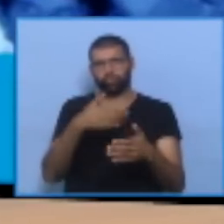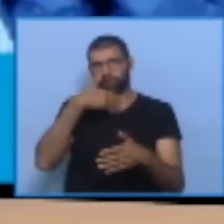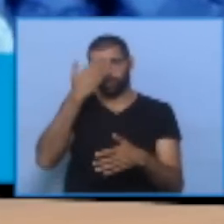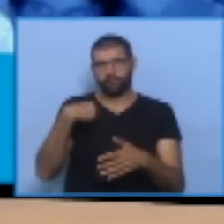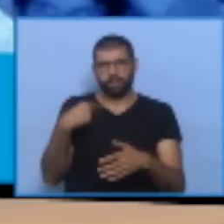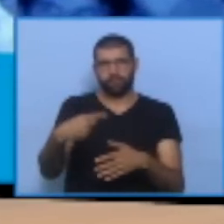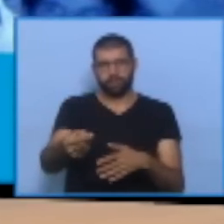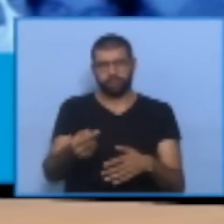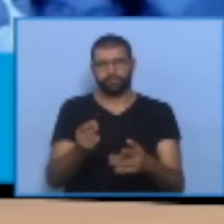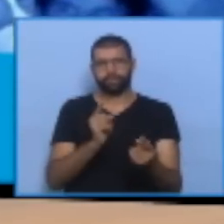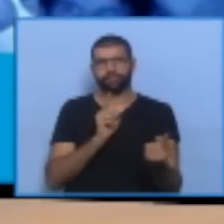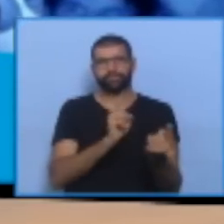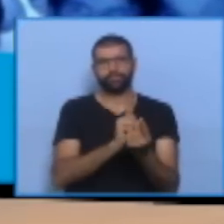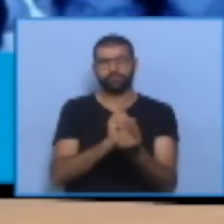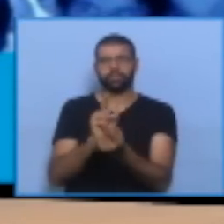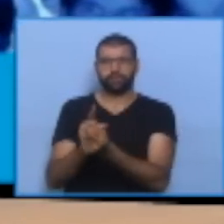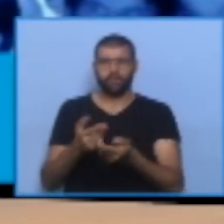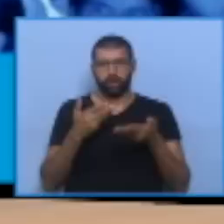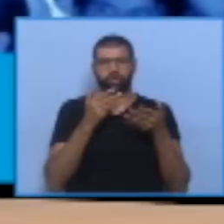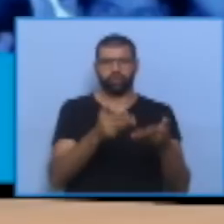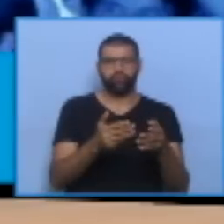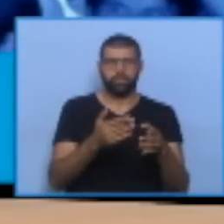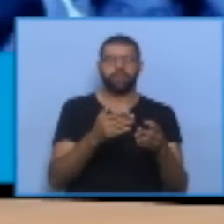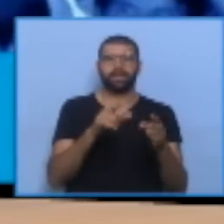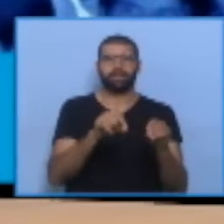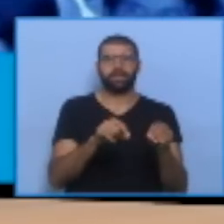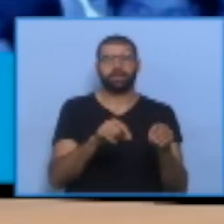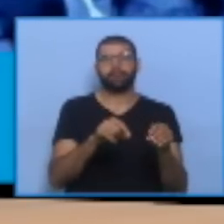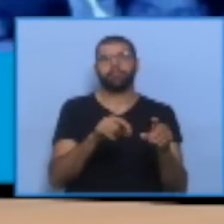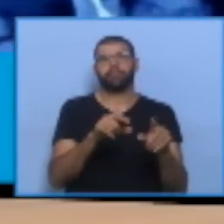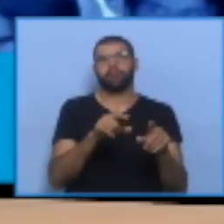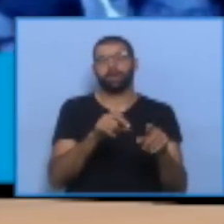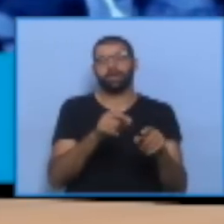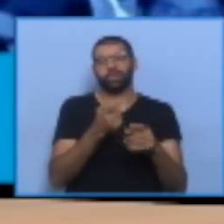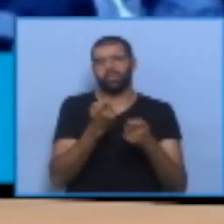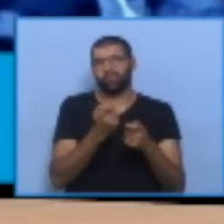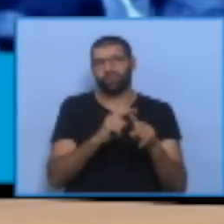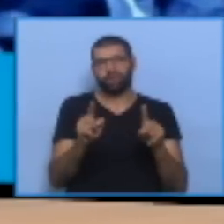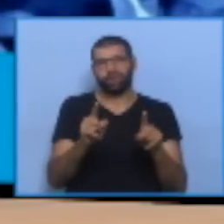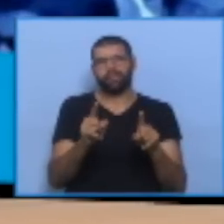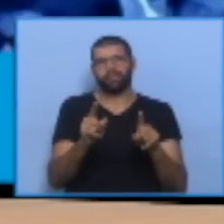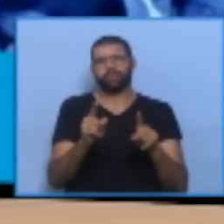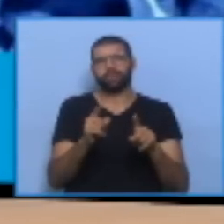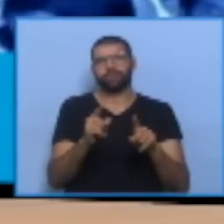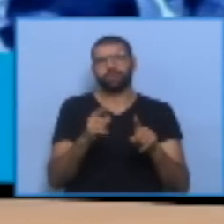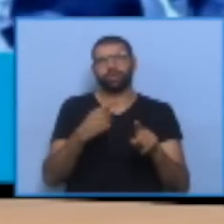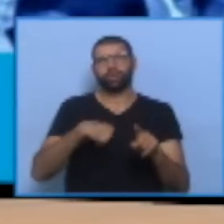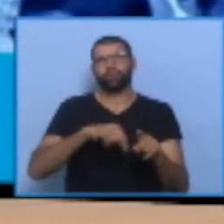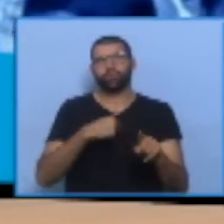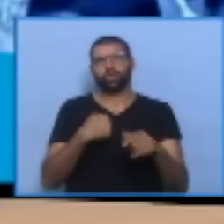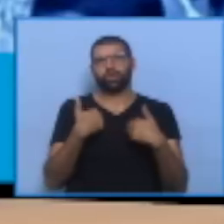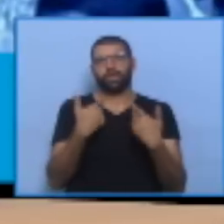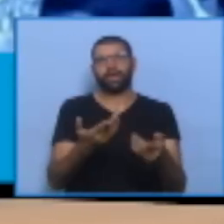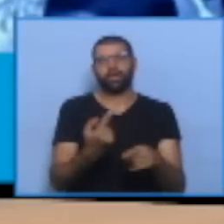dia atendem e acolhem, essencialmente, para ser um pouco diferente, nós não nos limitamos a